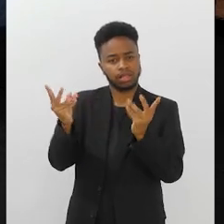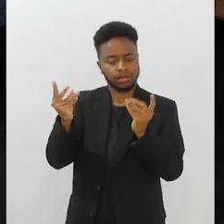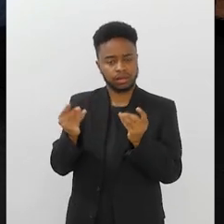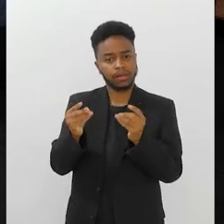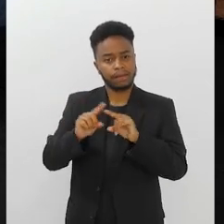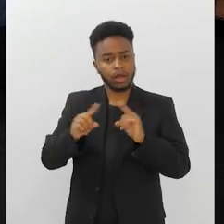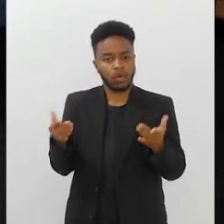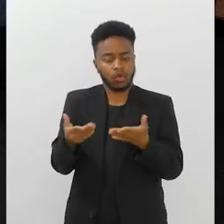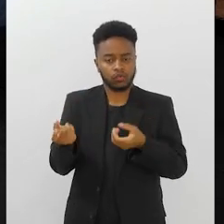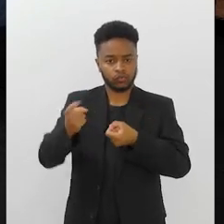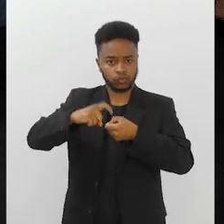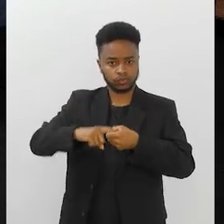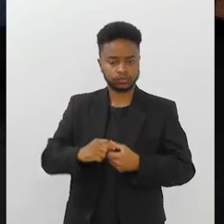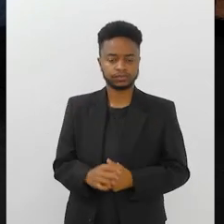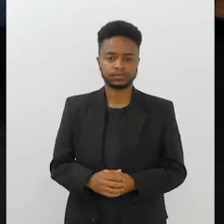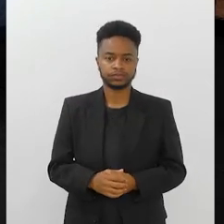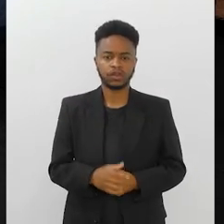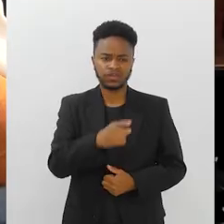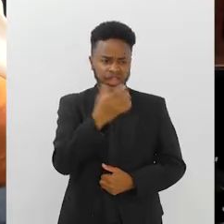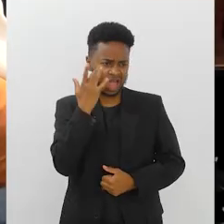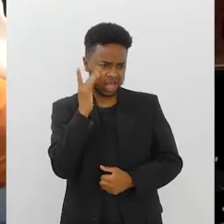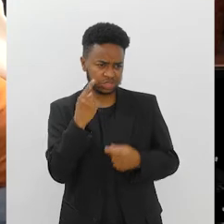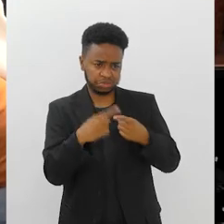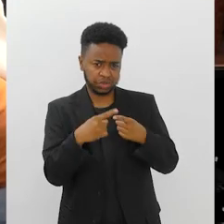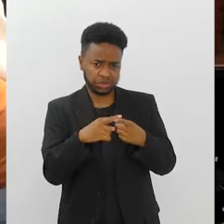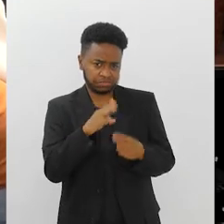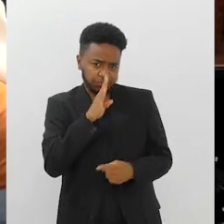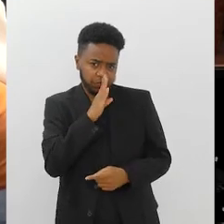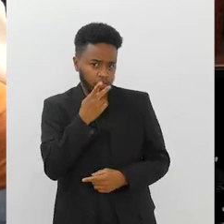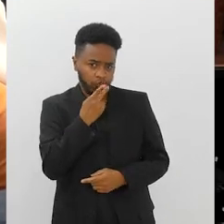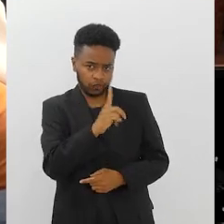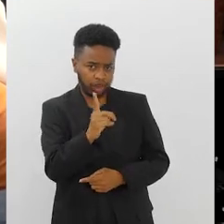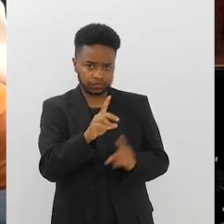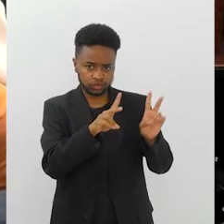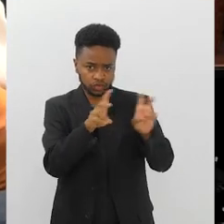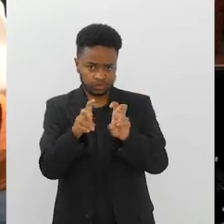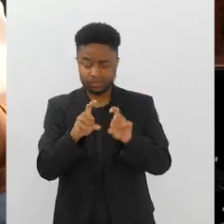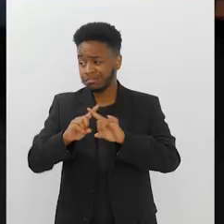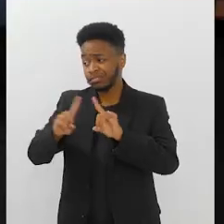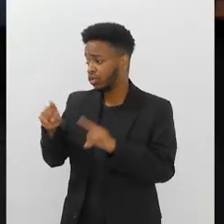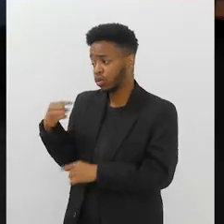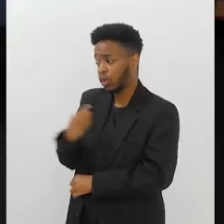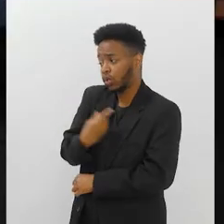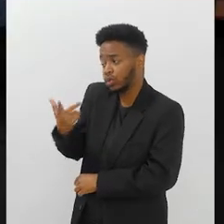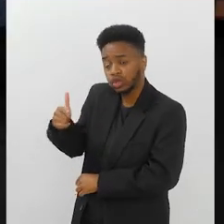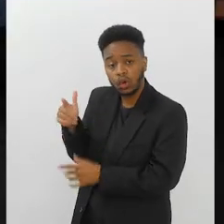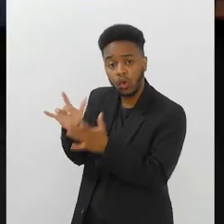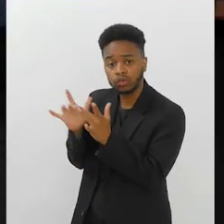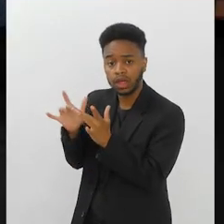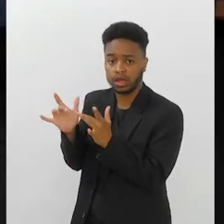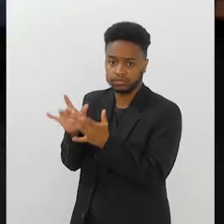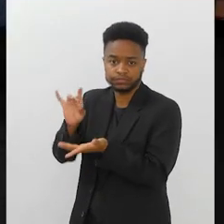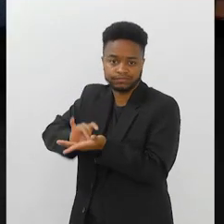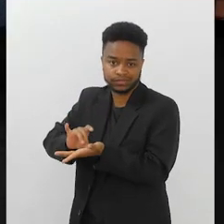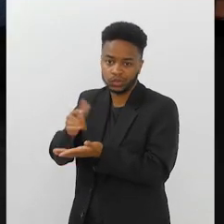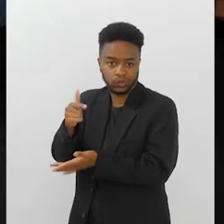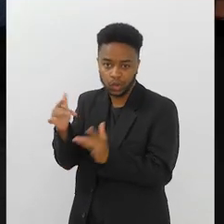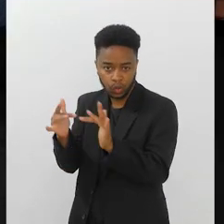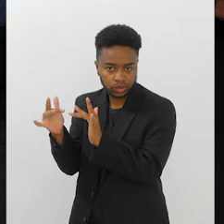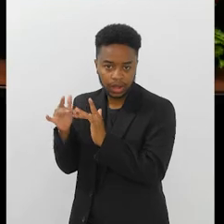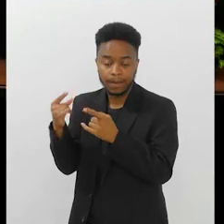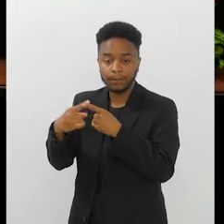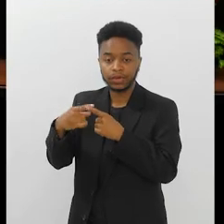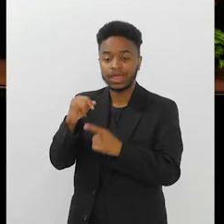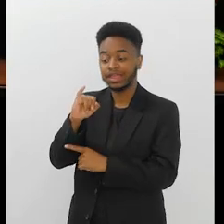então você acha que é porque não se falava muito você acha que é isso não tínhamos acesso na verdade não tínhamos acesso na verdade e